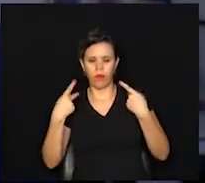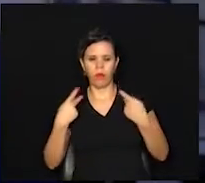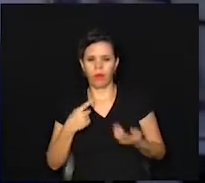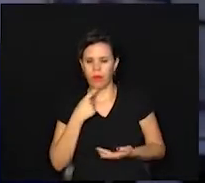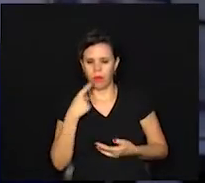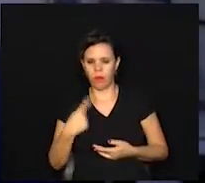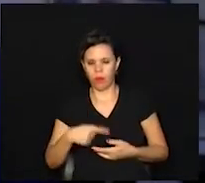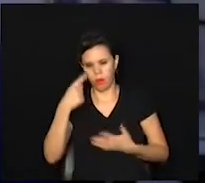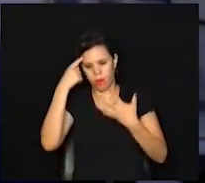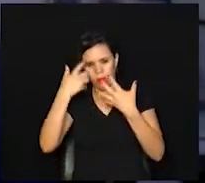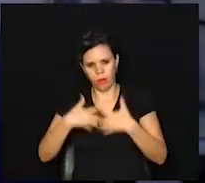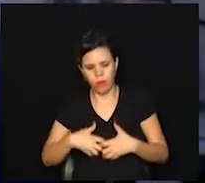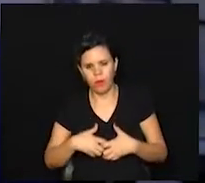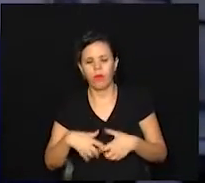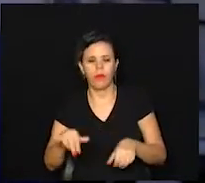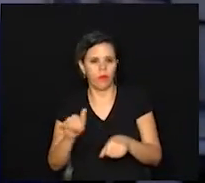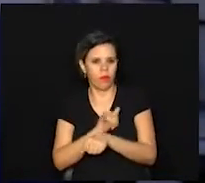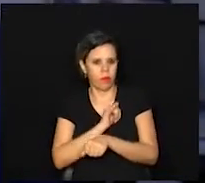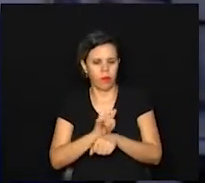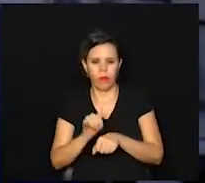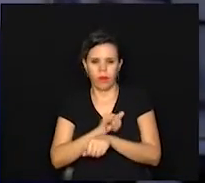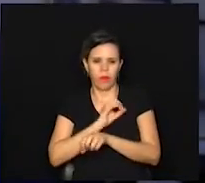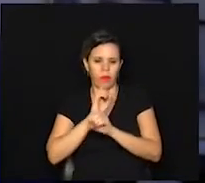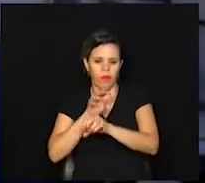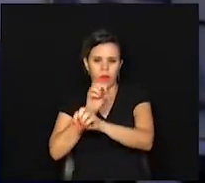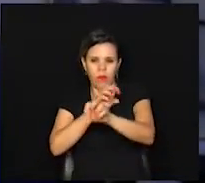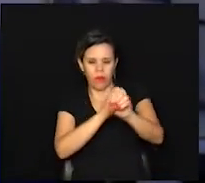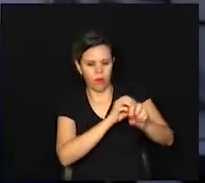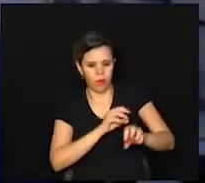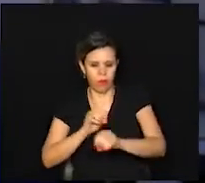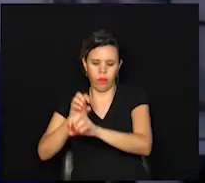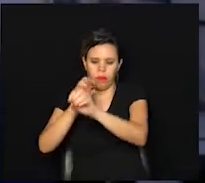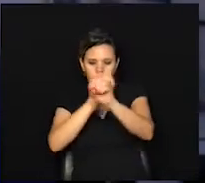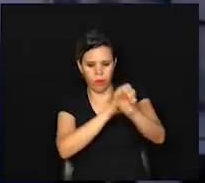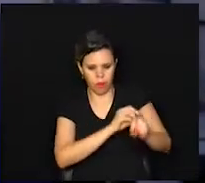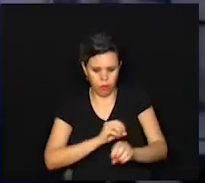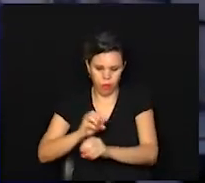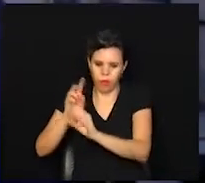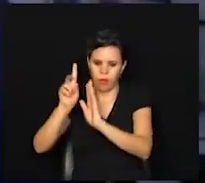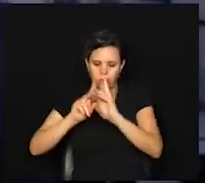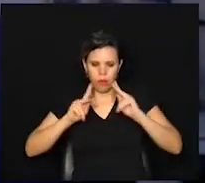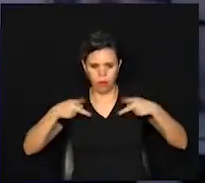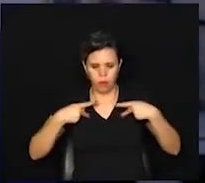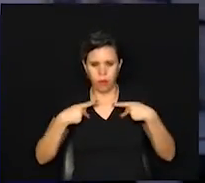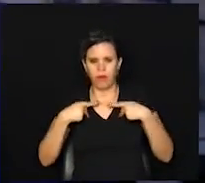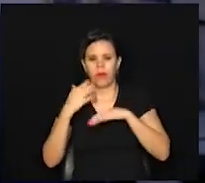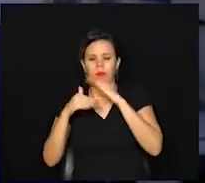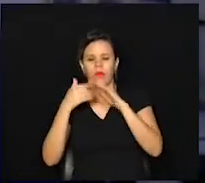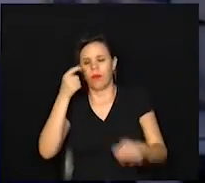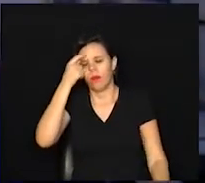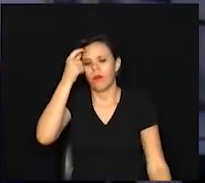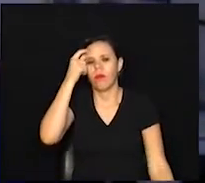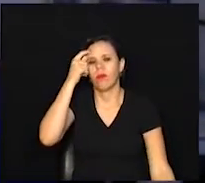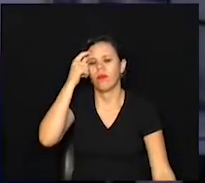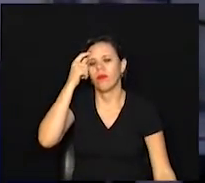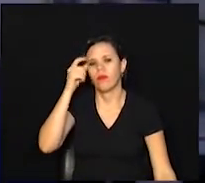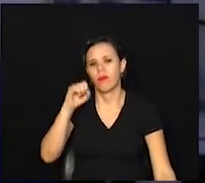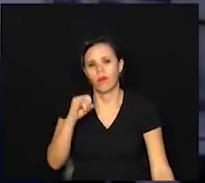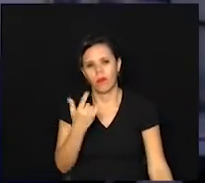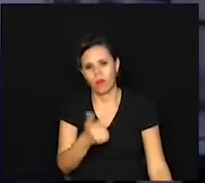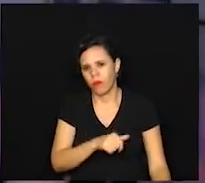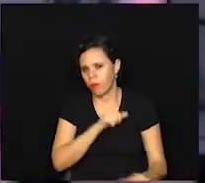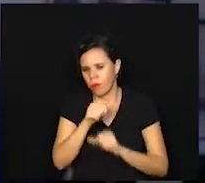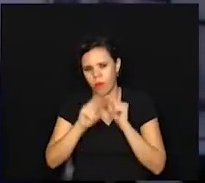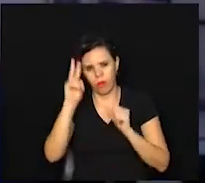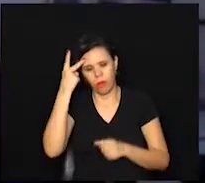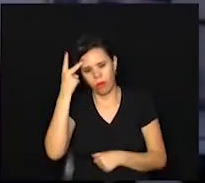que pensar como uma estratégia de educação em direitos humanos, como um processo de conscientização, porque se nós não mudarmos,